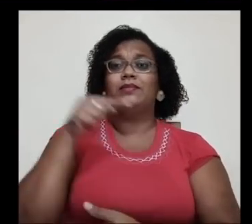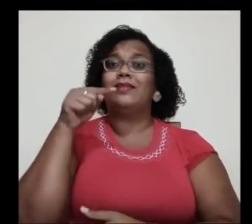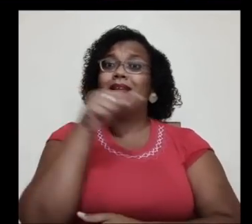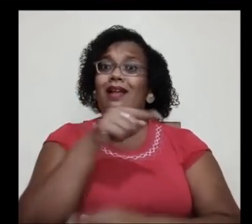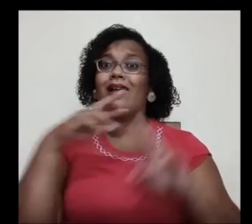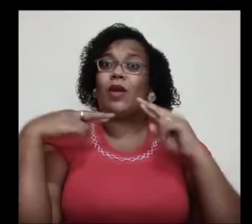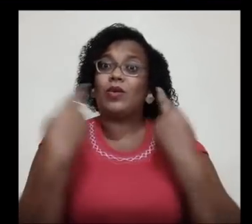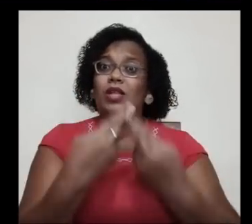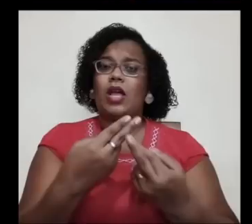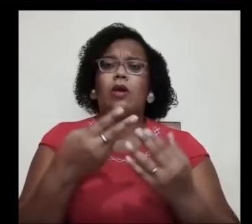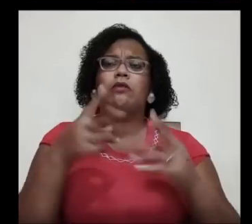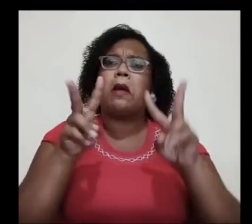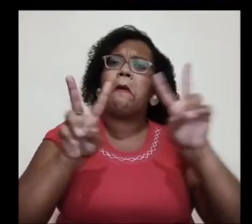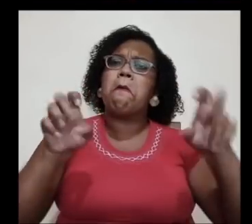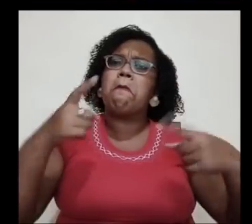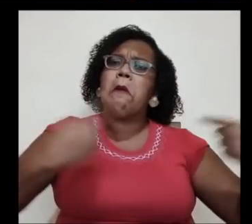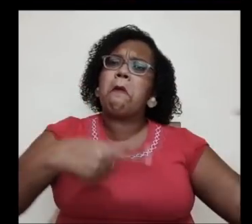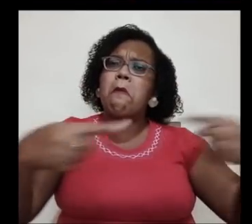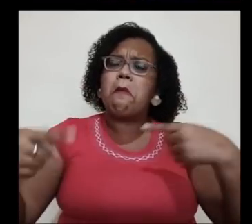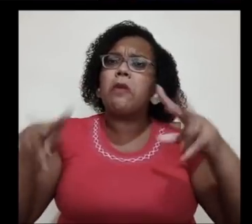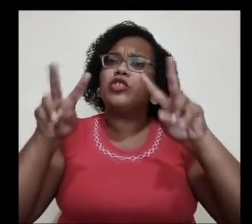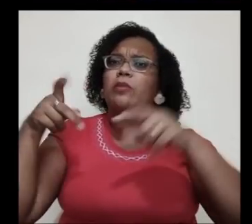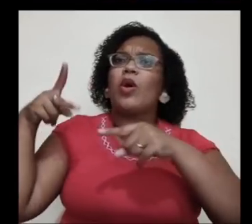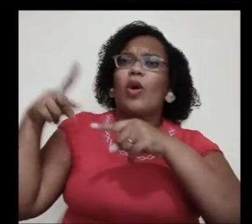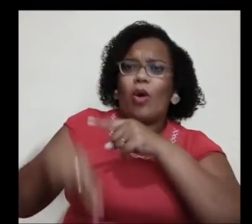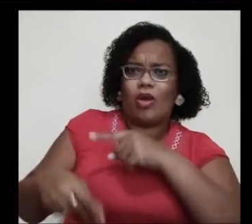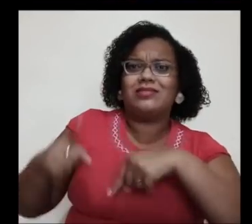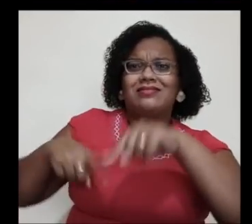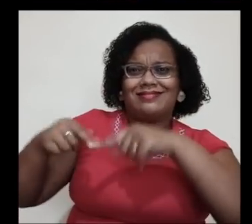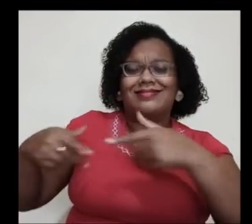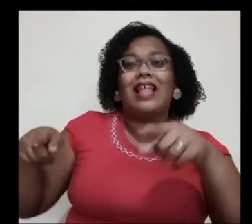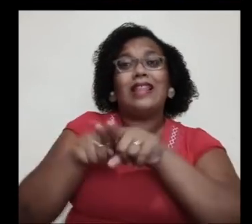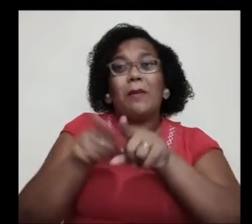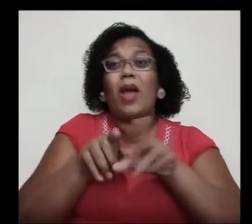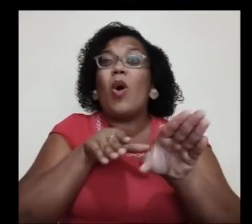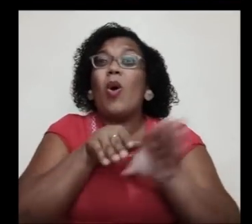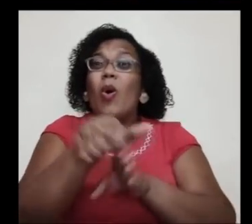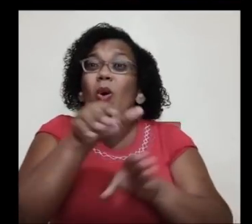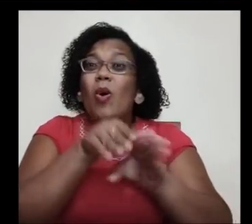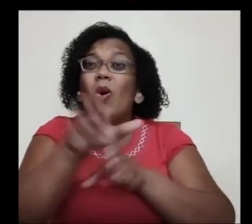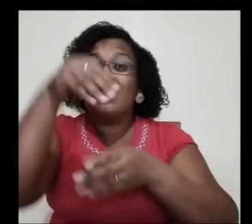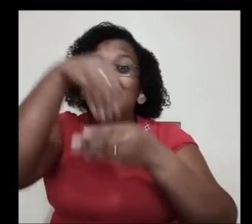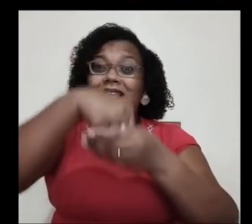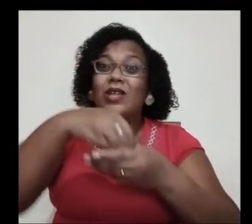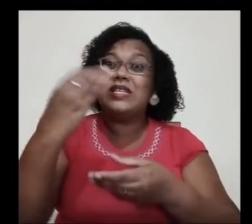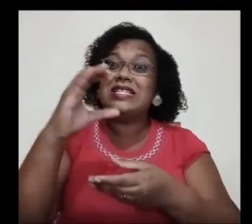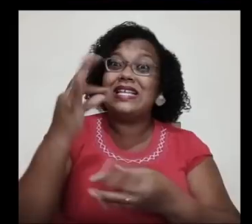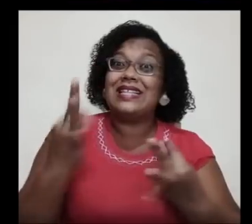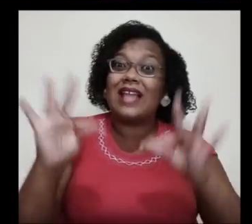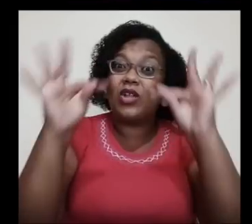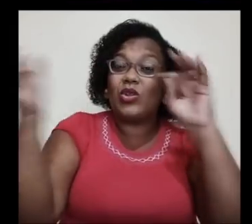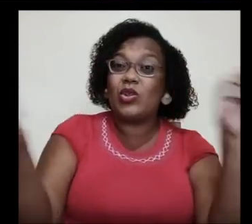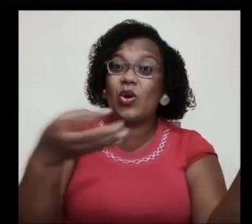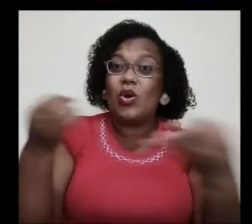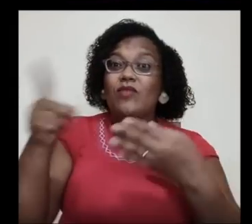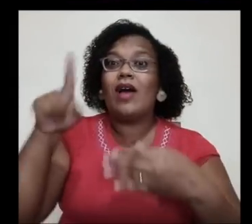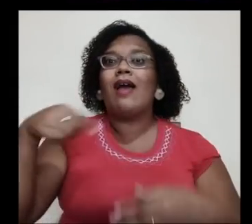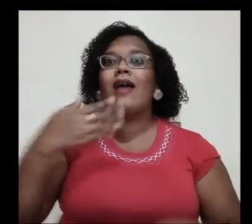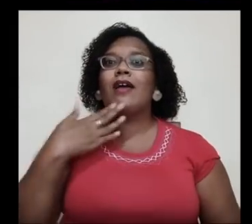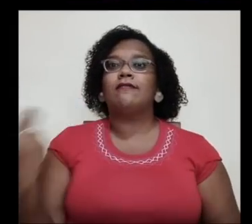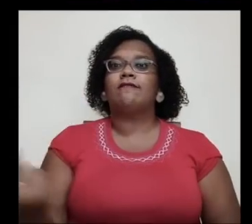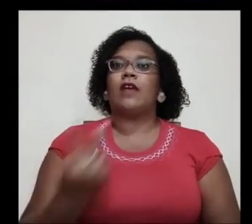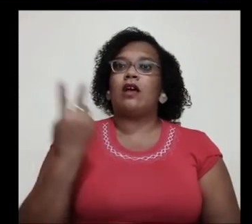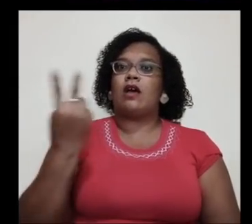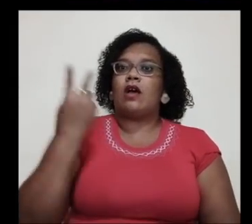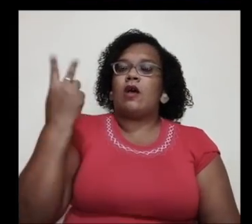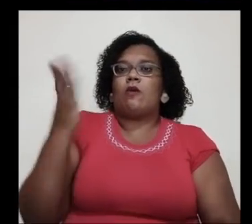Tecnologia e Inovação, de valorizar algumas áreas tecnológicas de inovação como prioritárias. Nós não somos contrários a isso. Governos têm o direito de